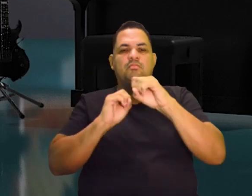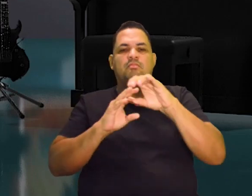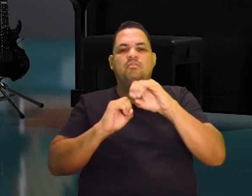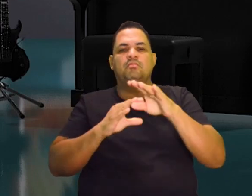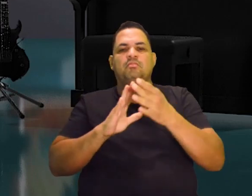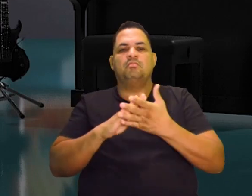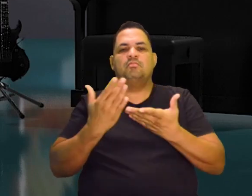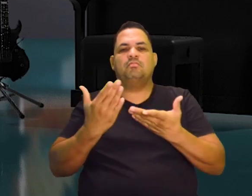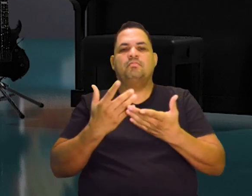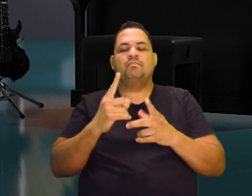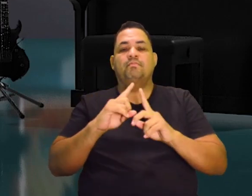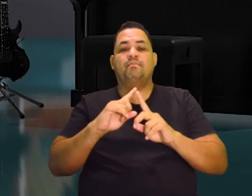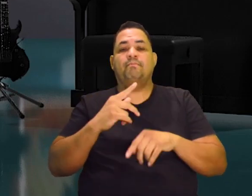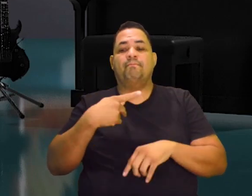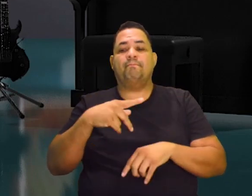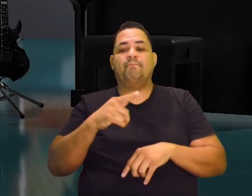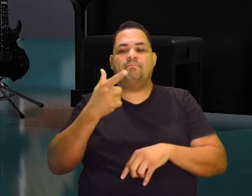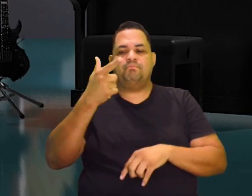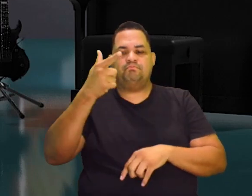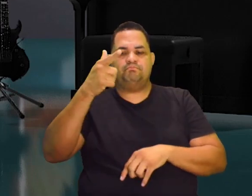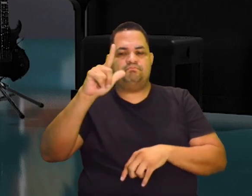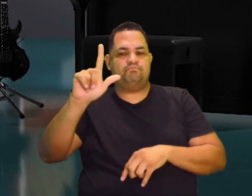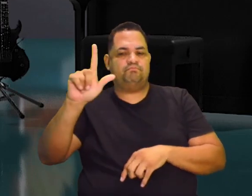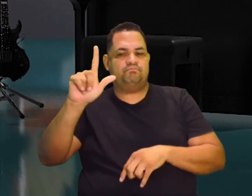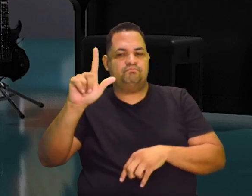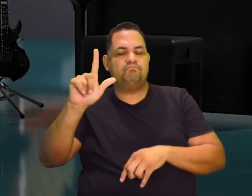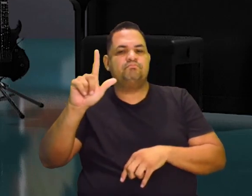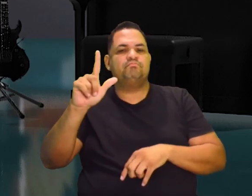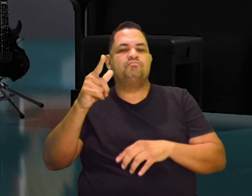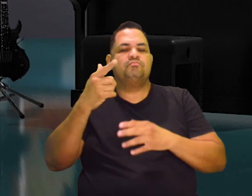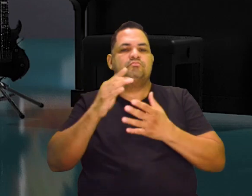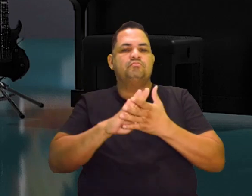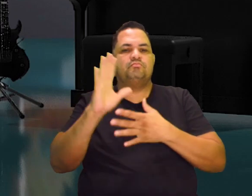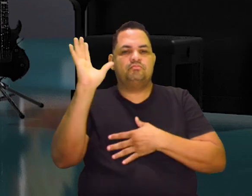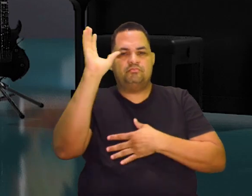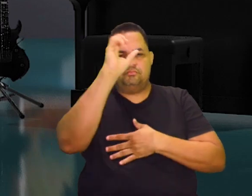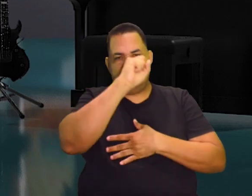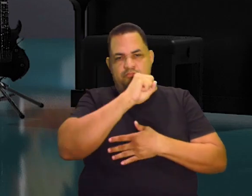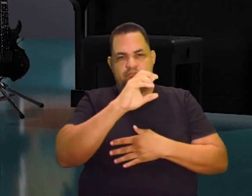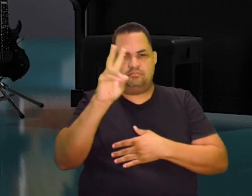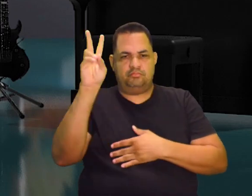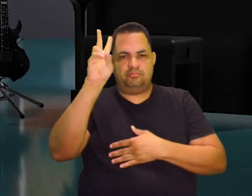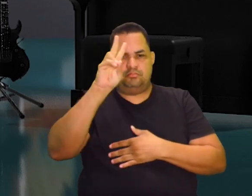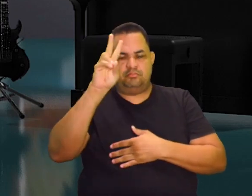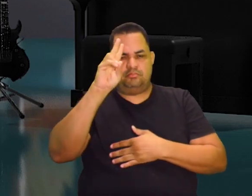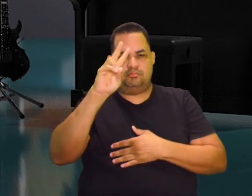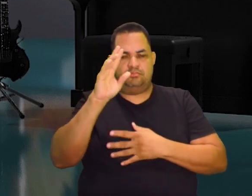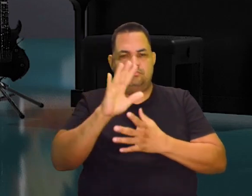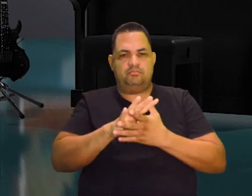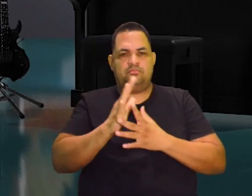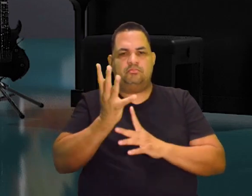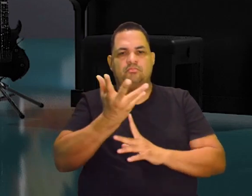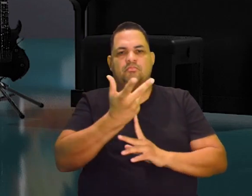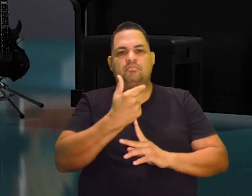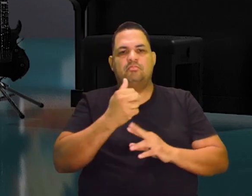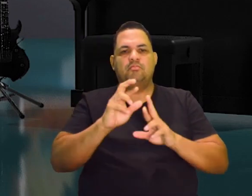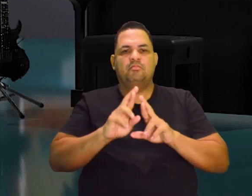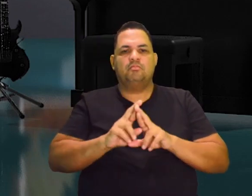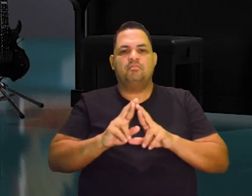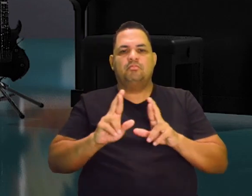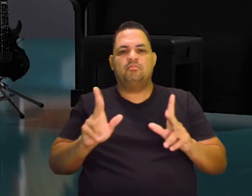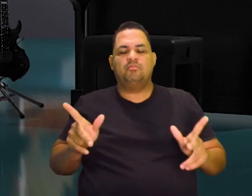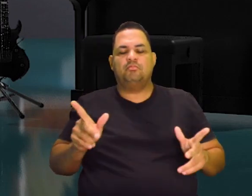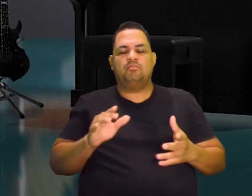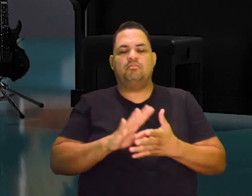aí aprender, assimilar aí a história da arte, consiga diferenciar as características